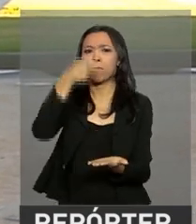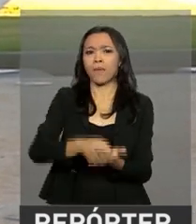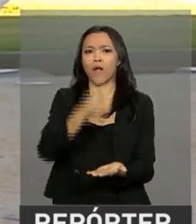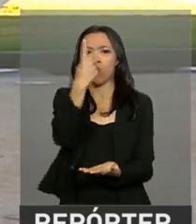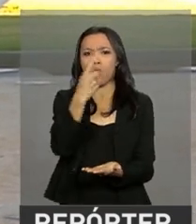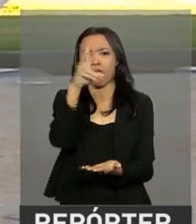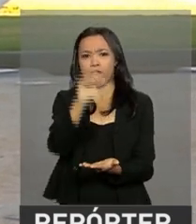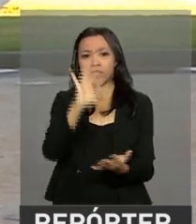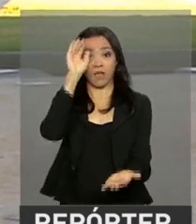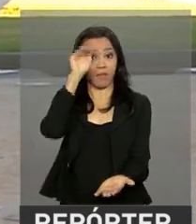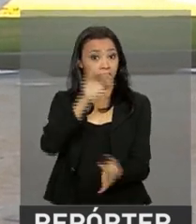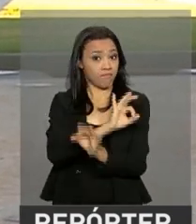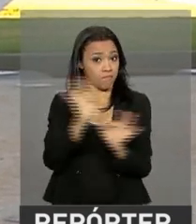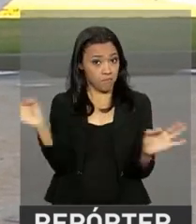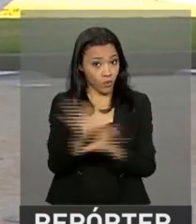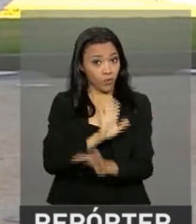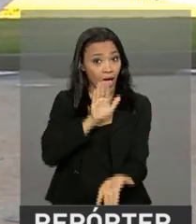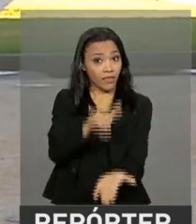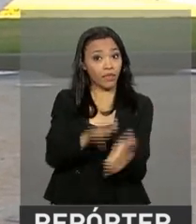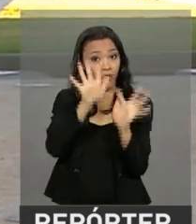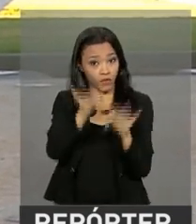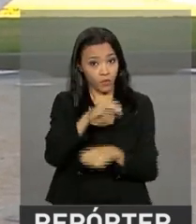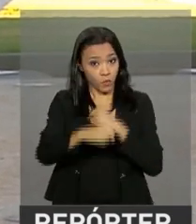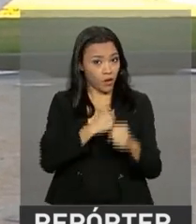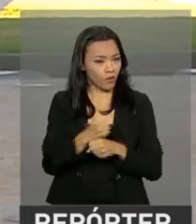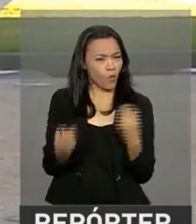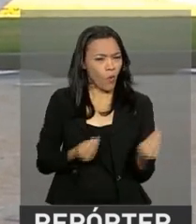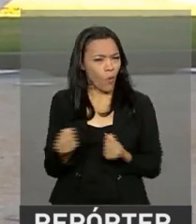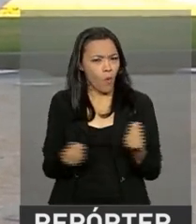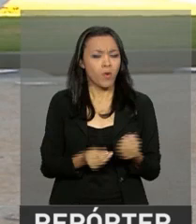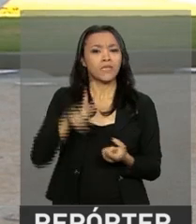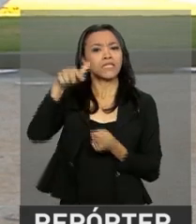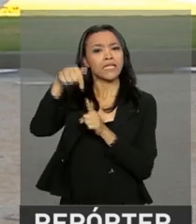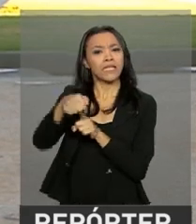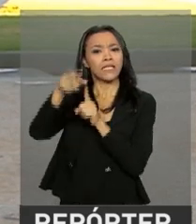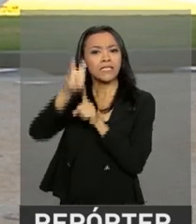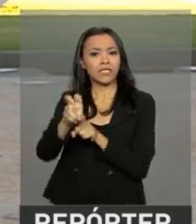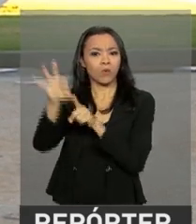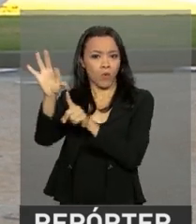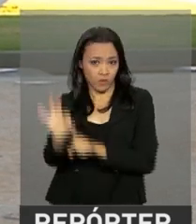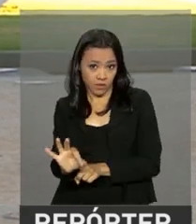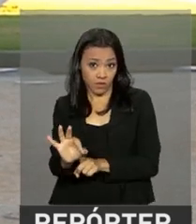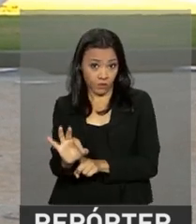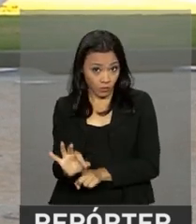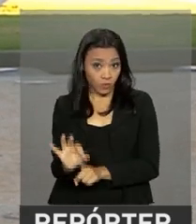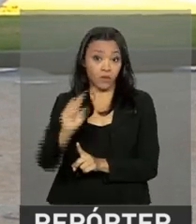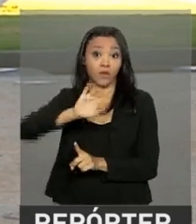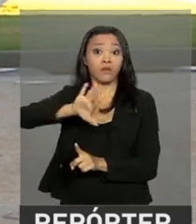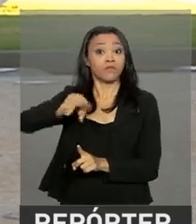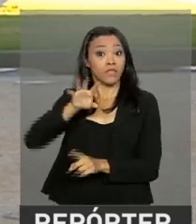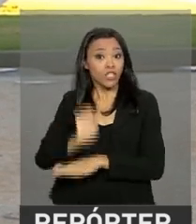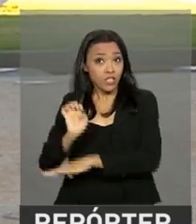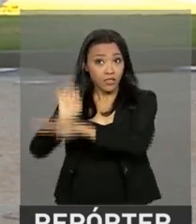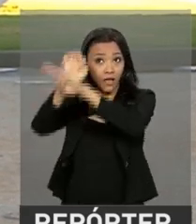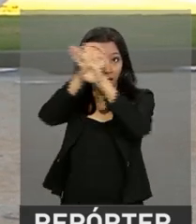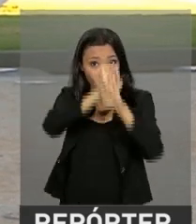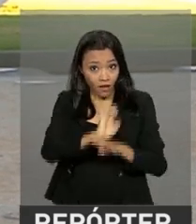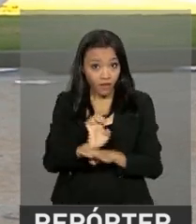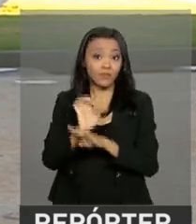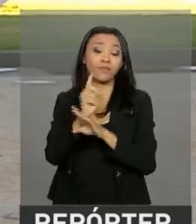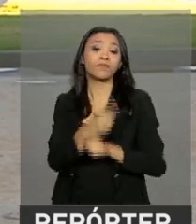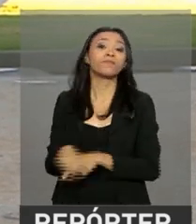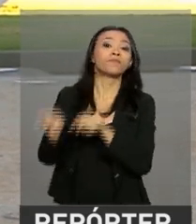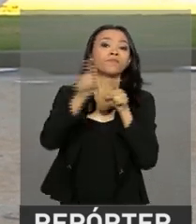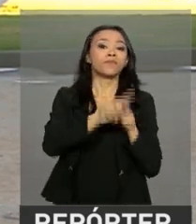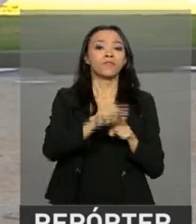única até o fim do ano e distribuído da seguinte forma 75% do total destinado a cada estado para o próprio